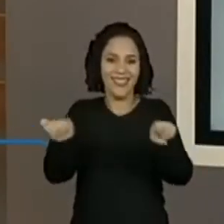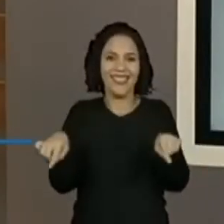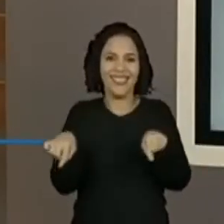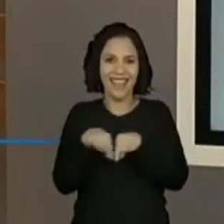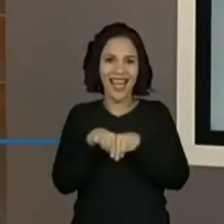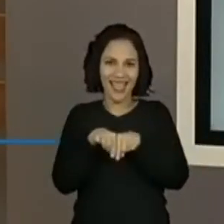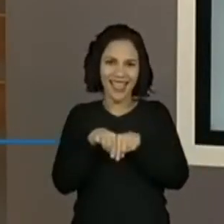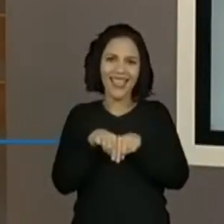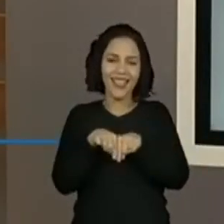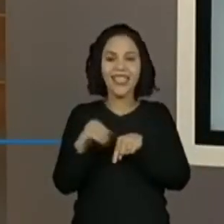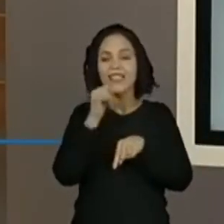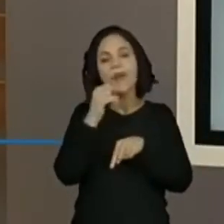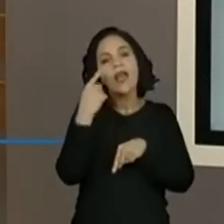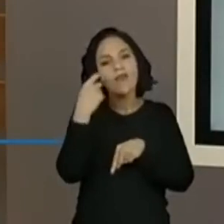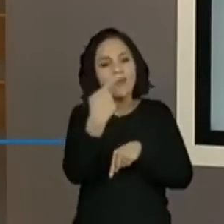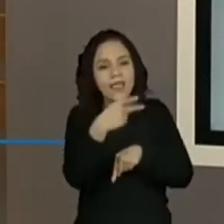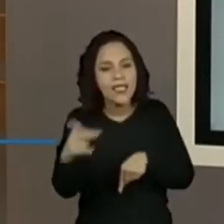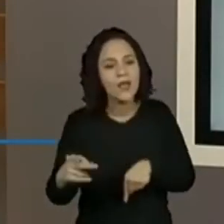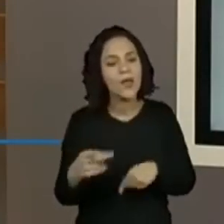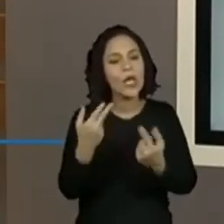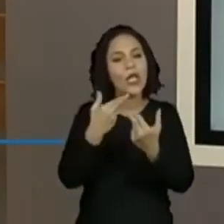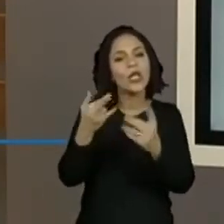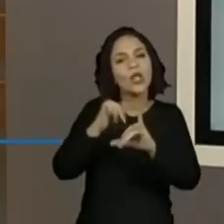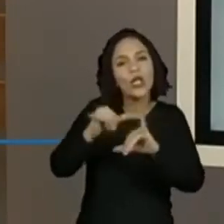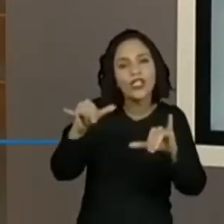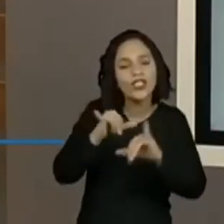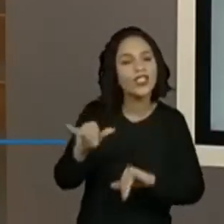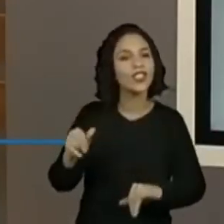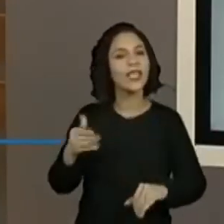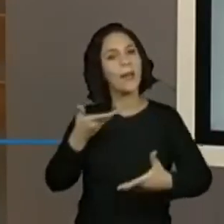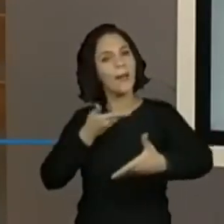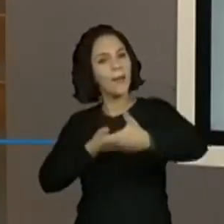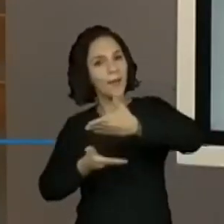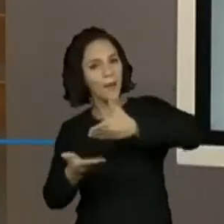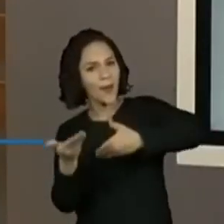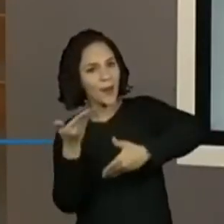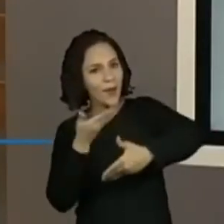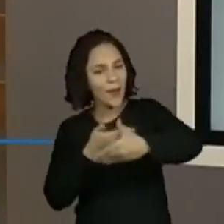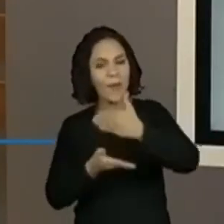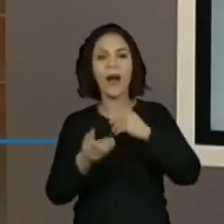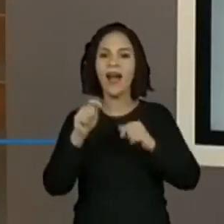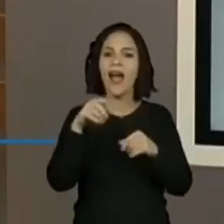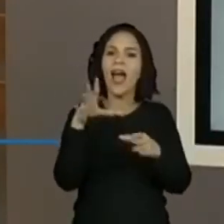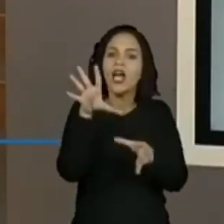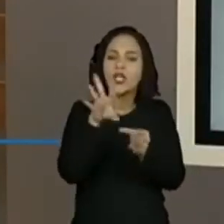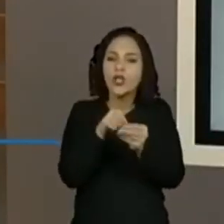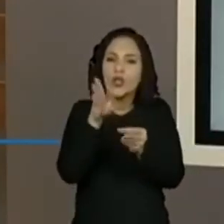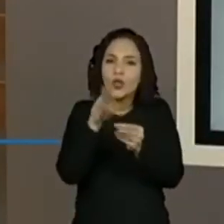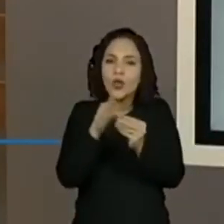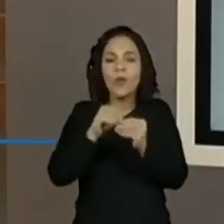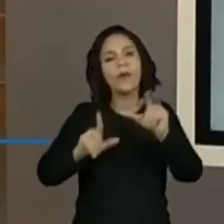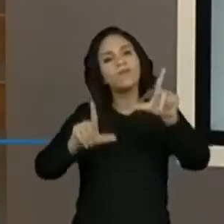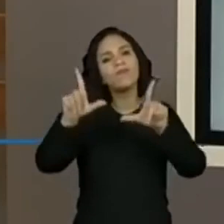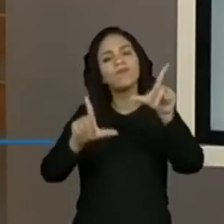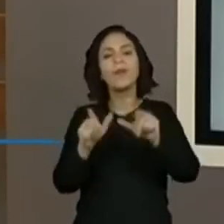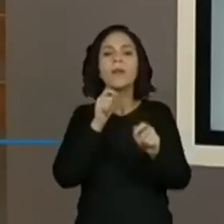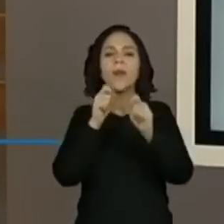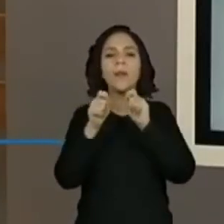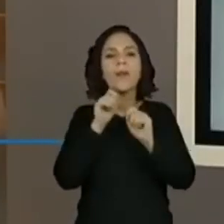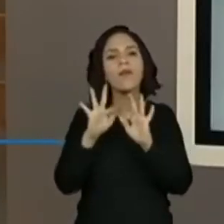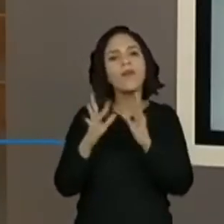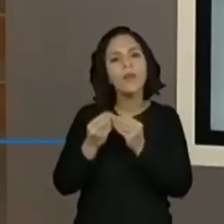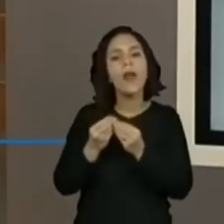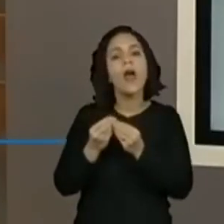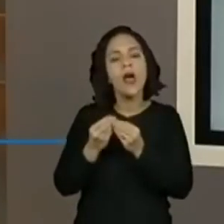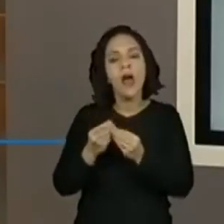informações do interesse deles, notícias do interesse deles, eles iriam fazer resenhas de telejornais que eles assistiram com a